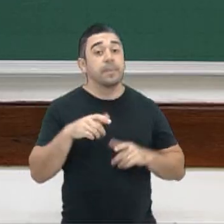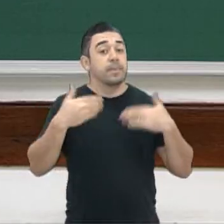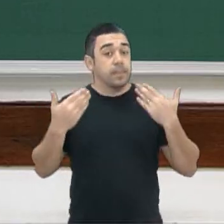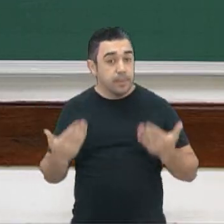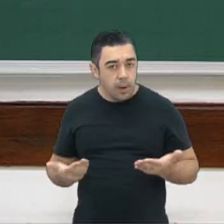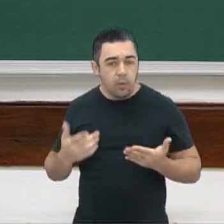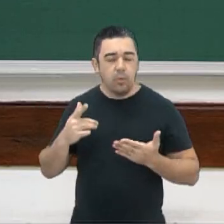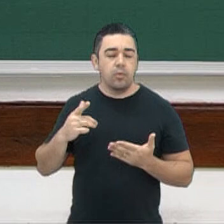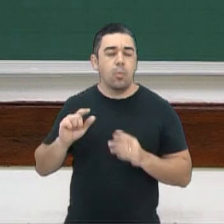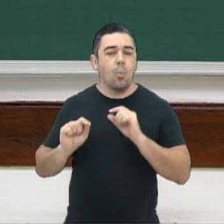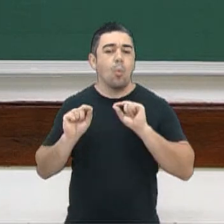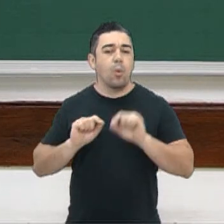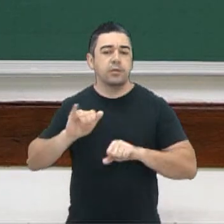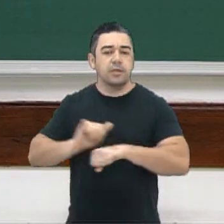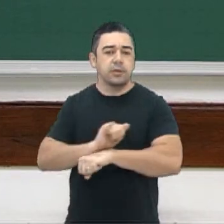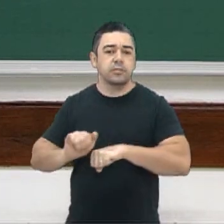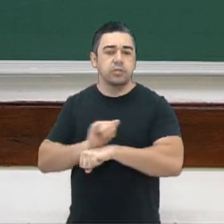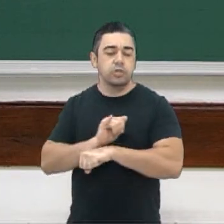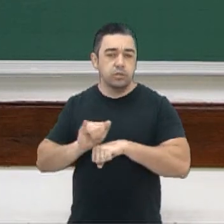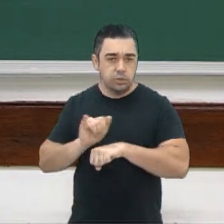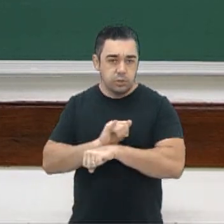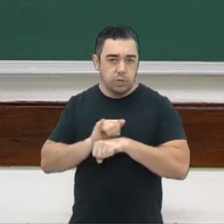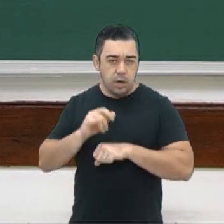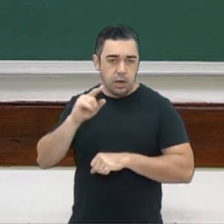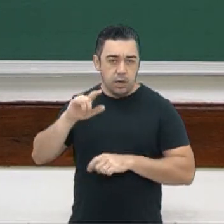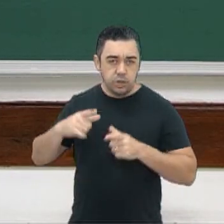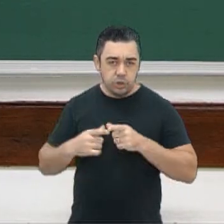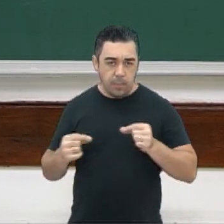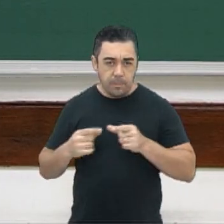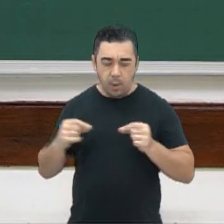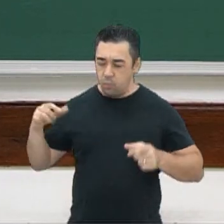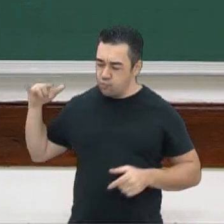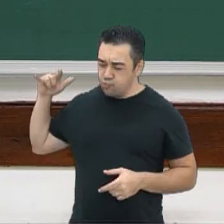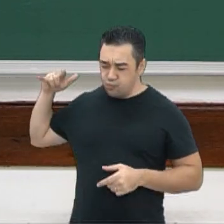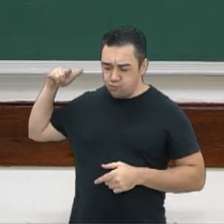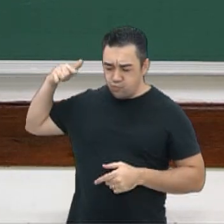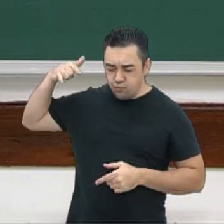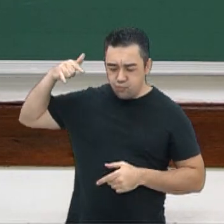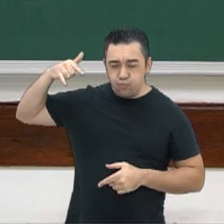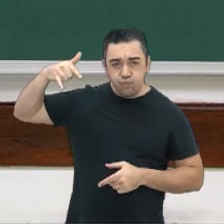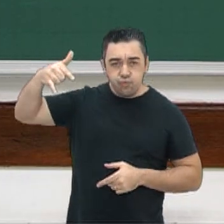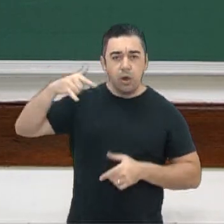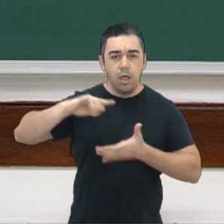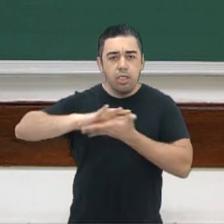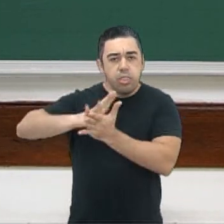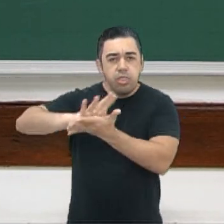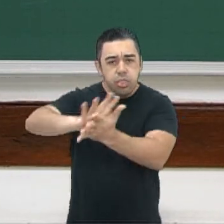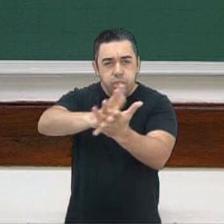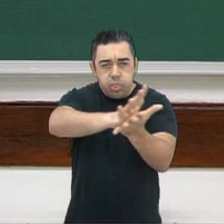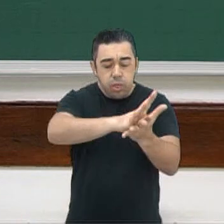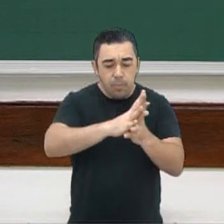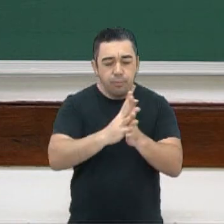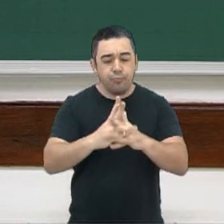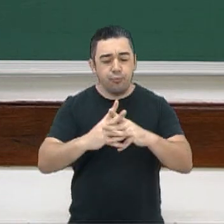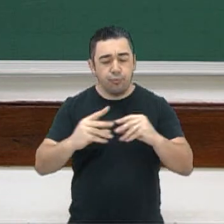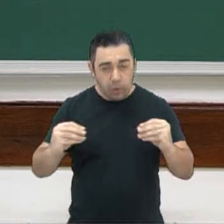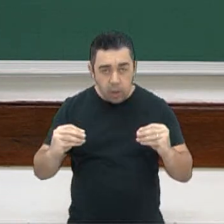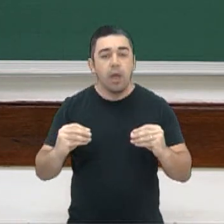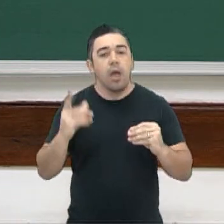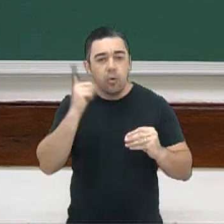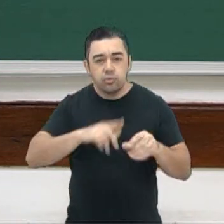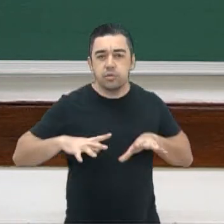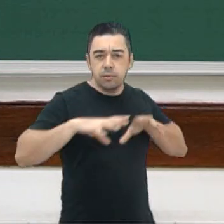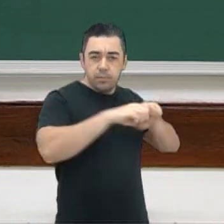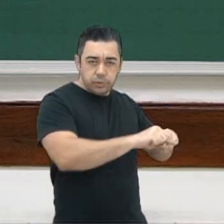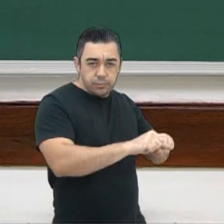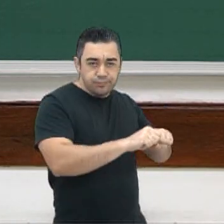a marinha norte-americana para que eles não possam fazer contra-ofensiva. Não sabemos se poderia acontecer isso ou não. É um